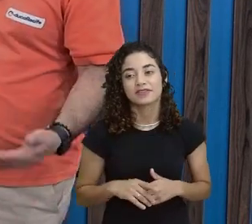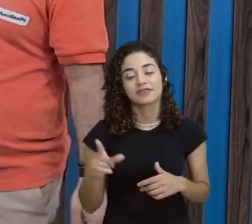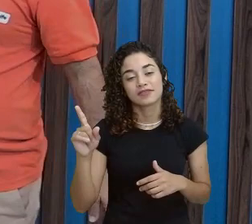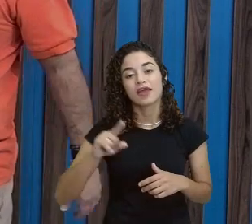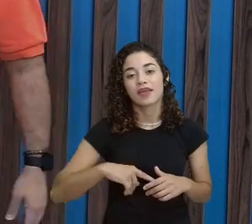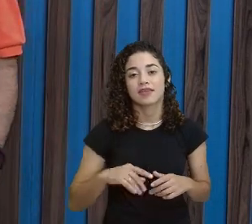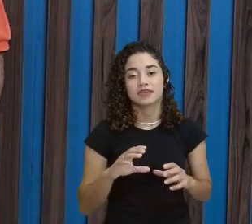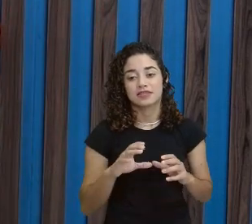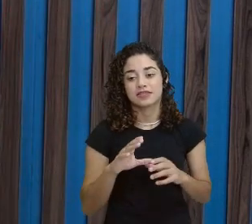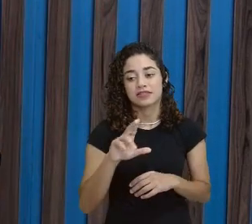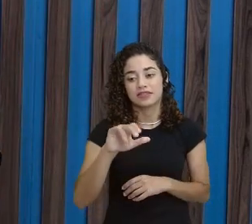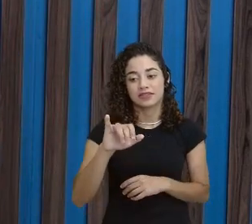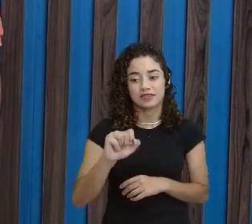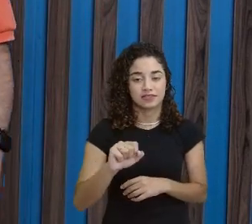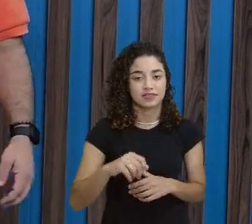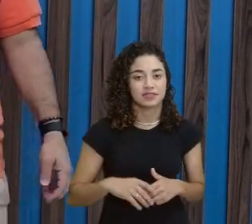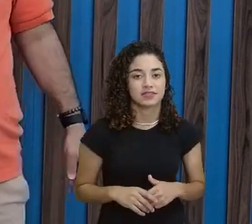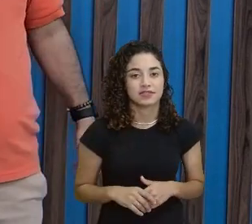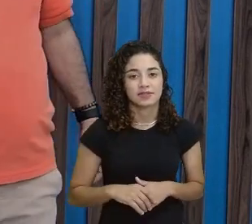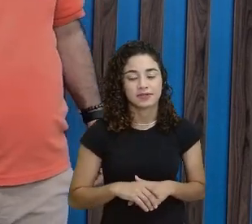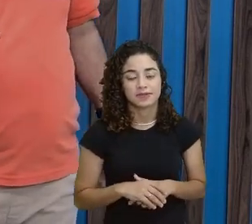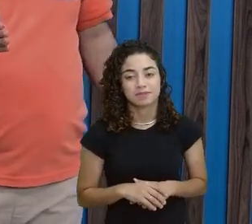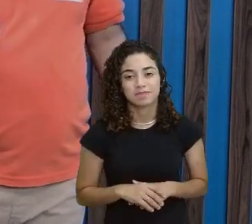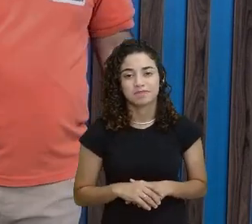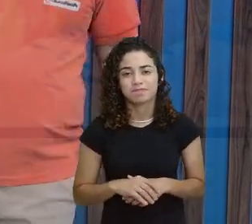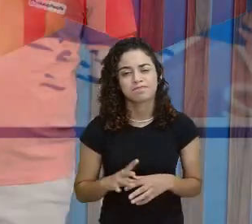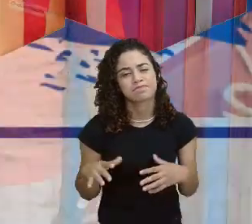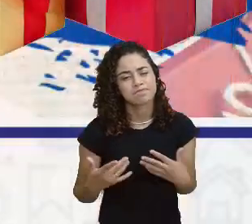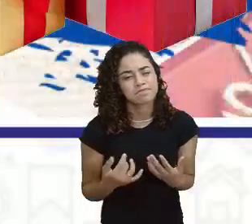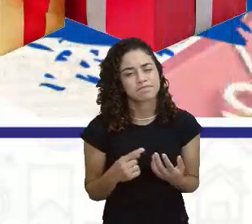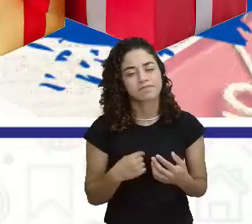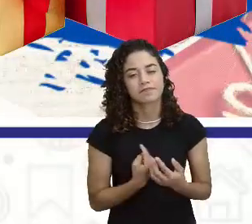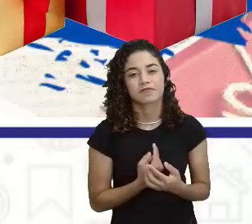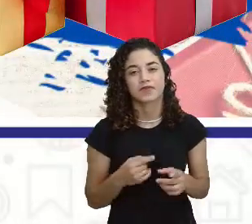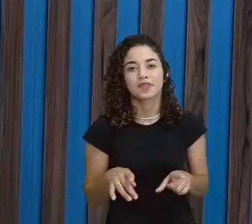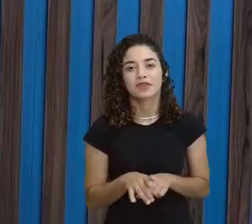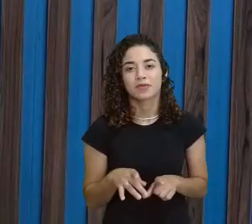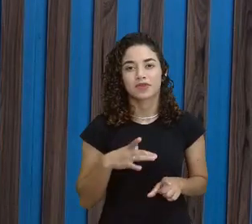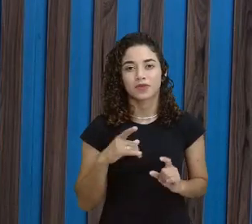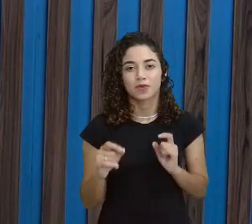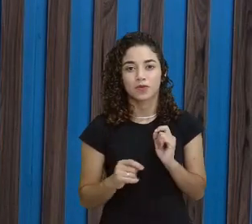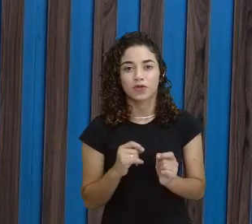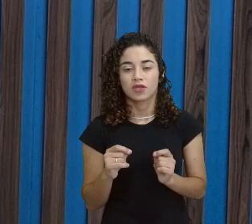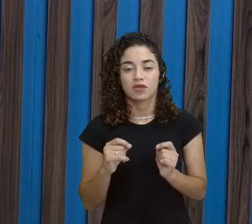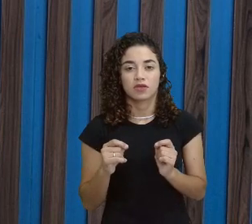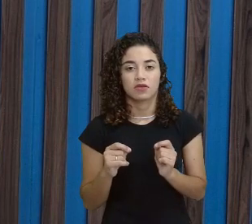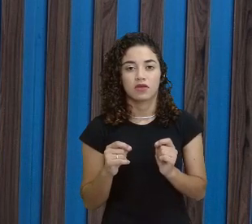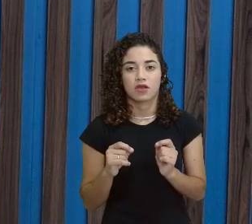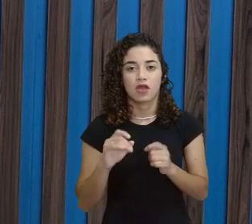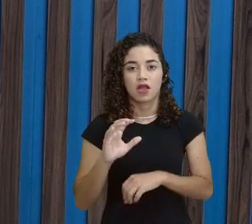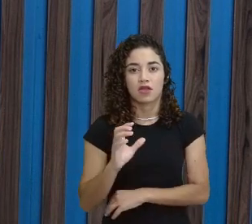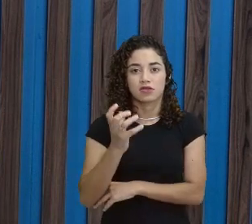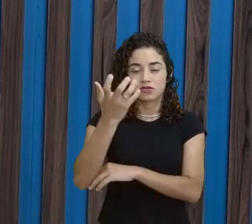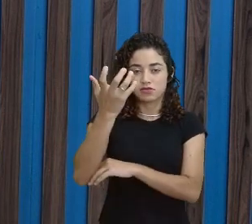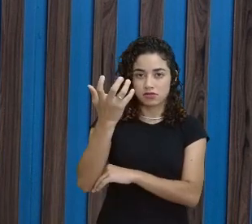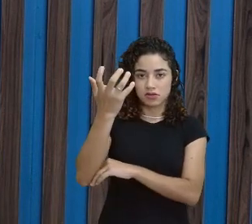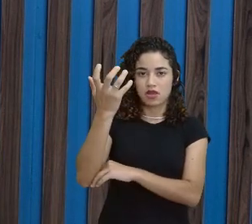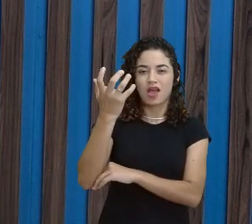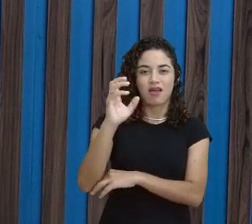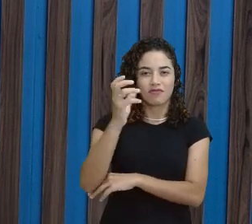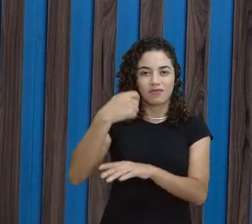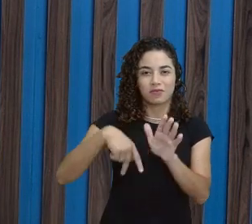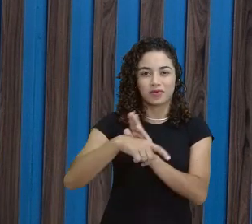né? Mas a gente tem também aí a exibição de decoração diferente, incluindo árvores de